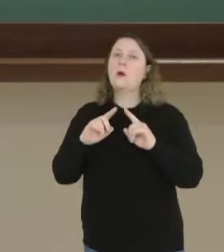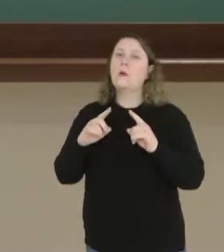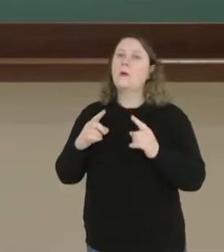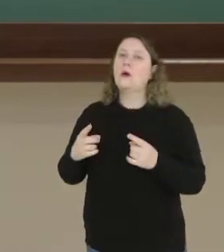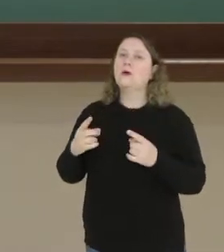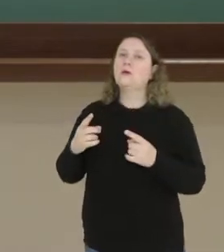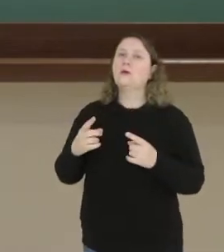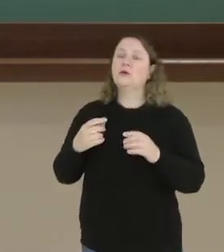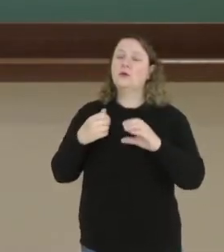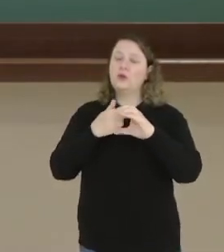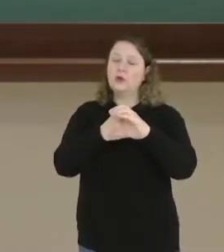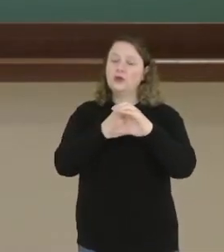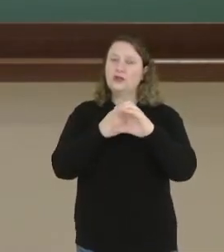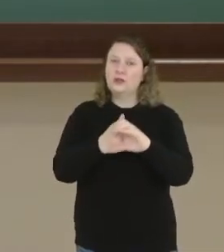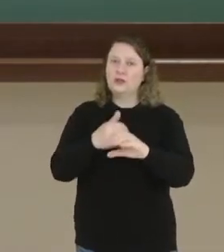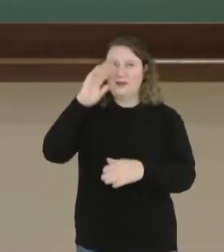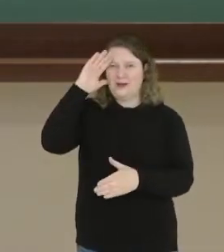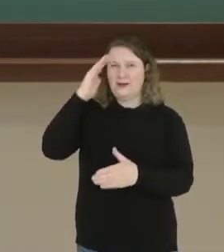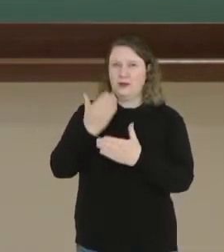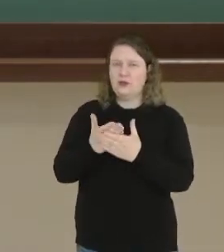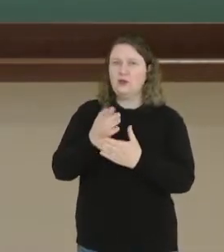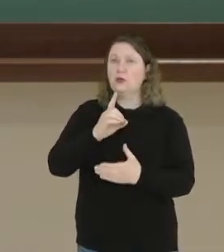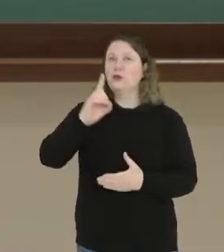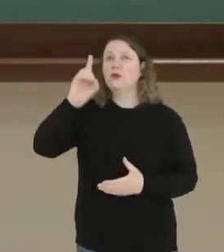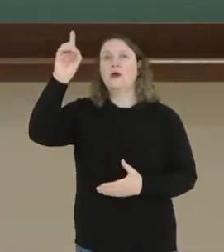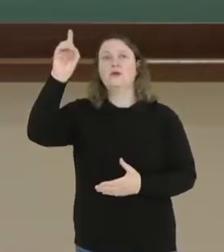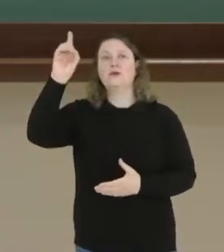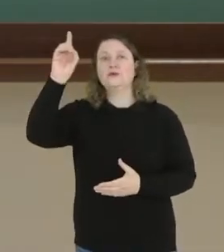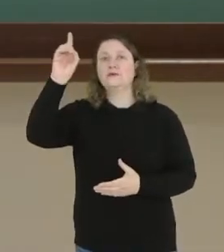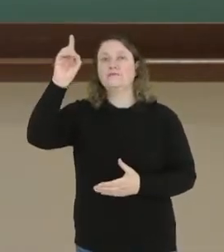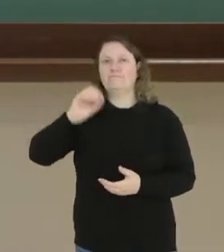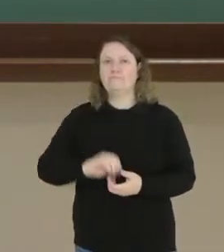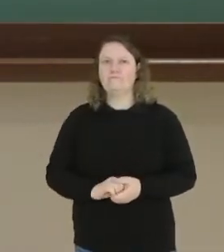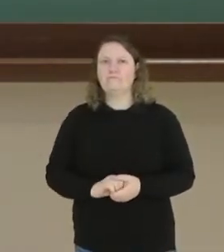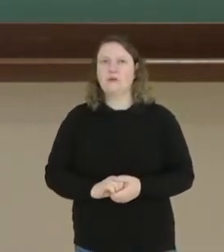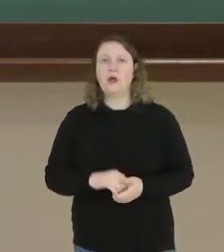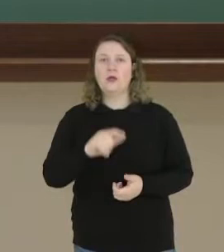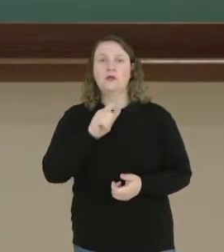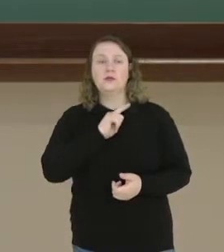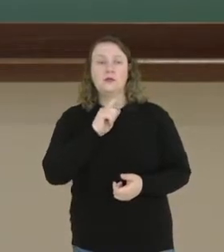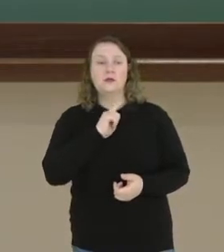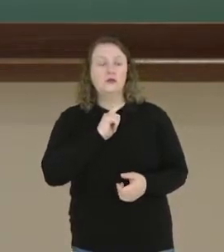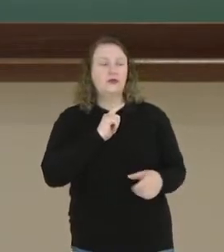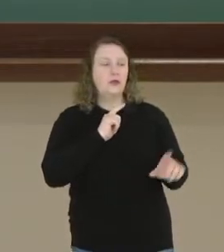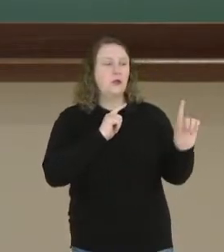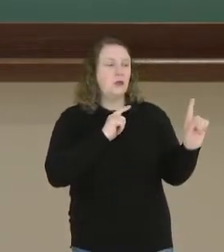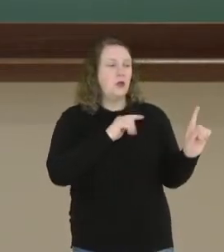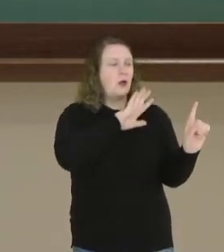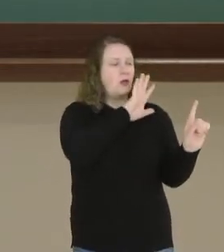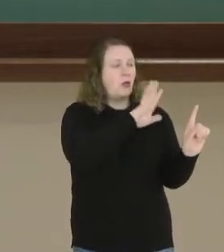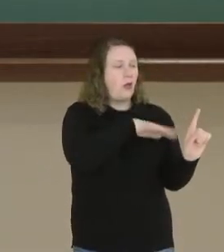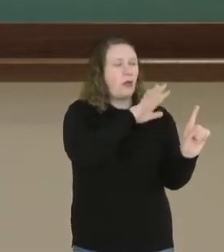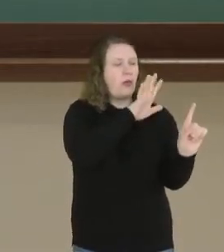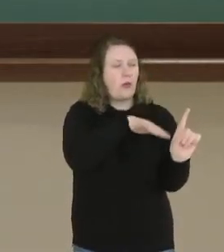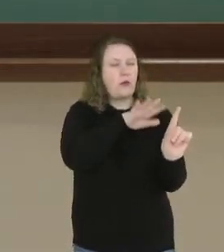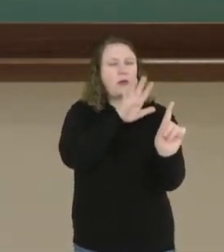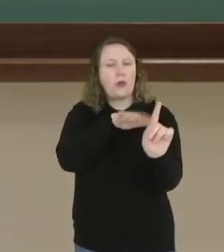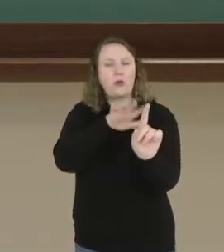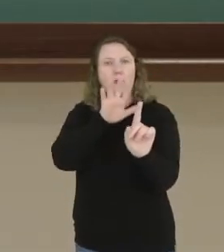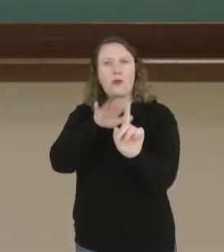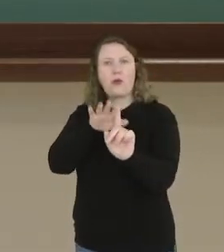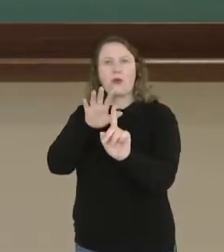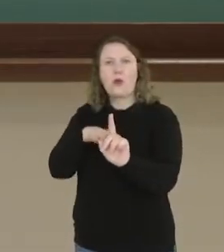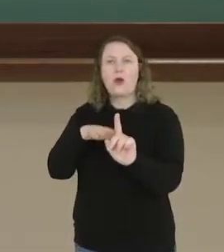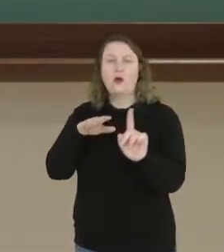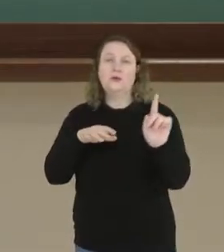que o politeísmo, o panteão do Império Romano, né, Júpiter, Saturno, Minerva, Deus